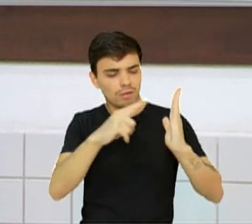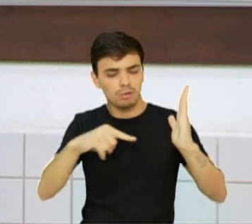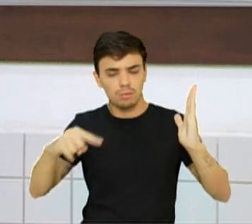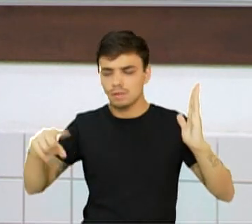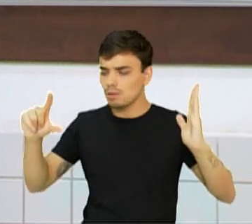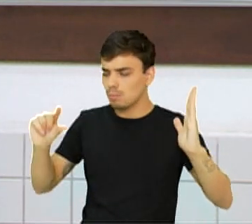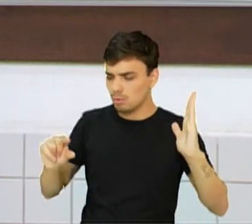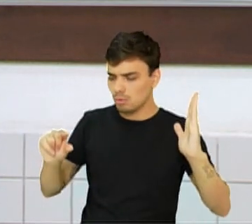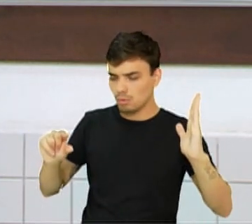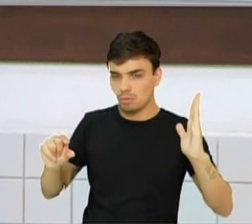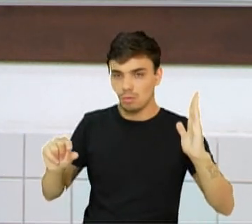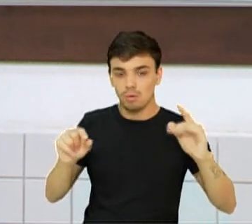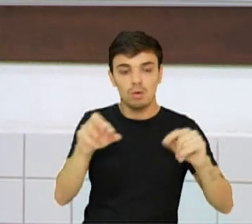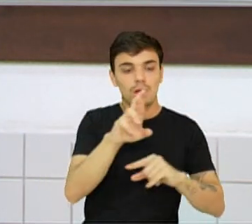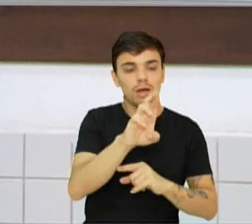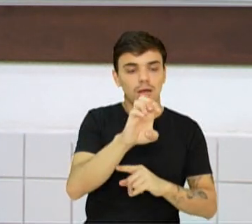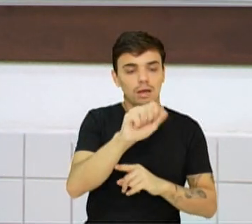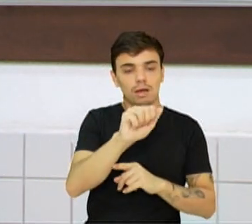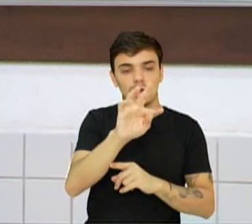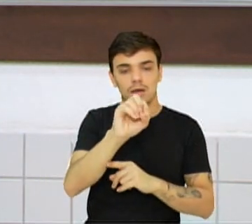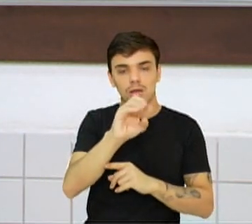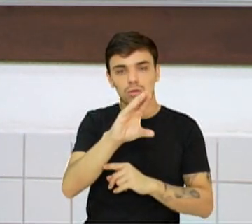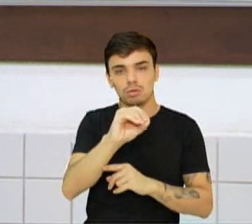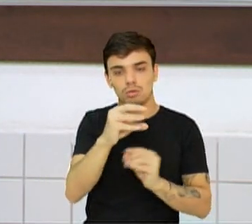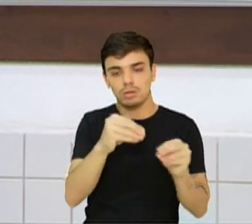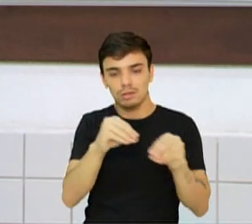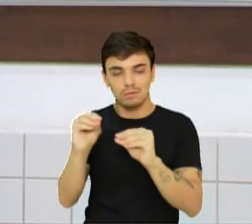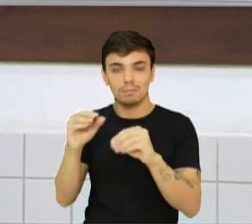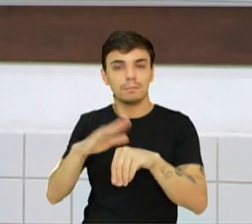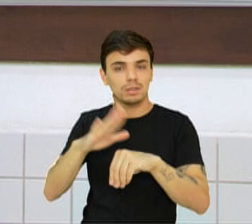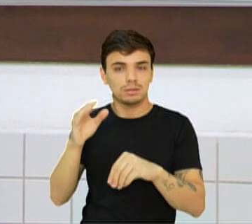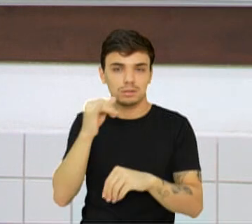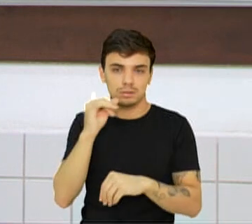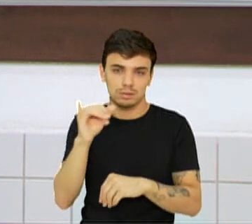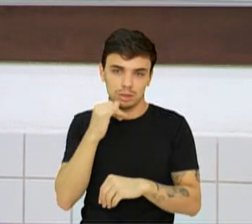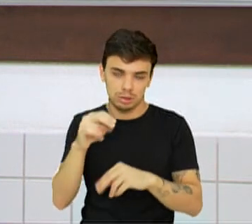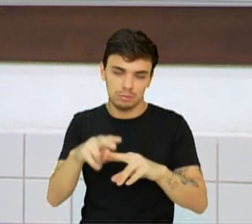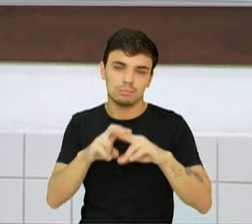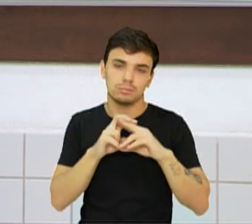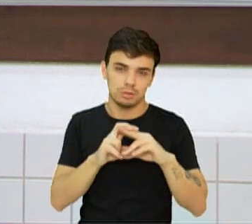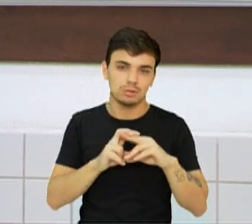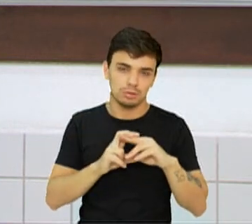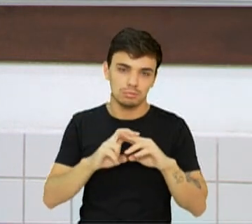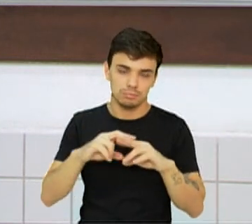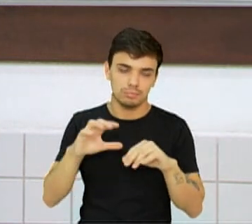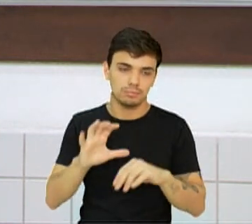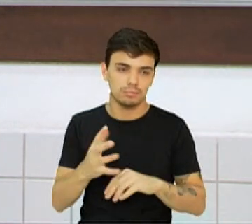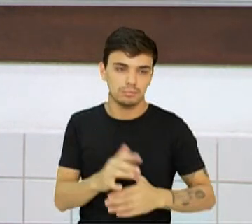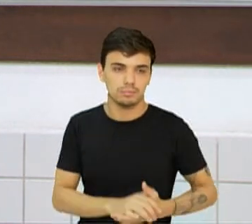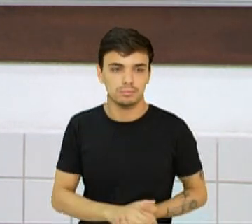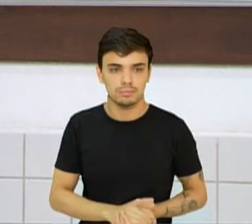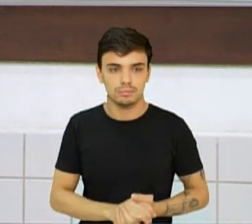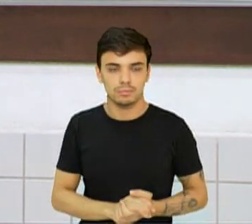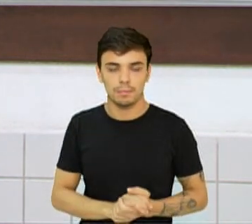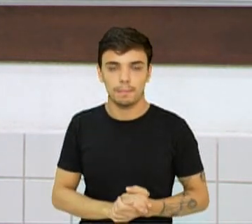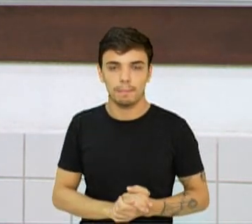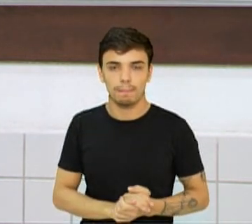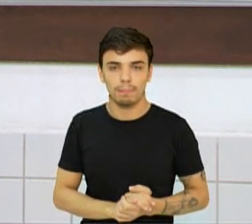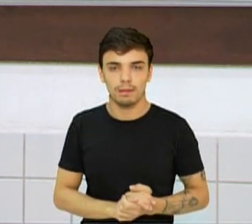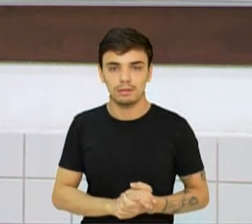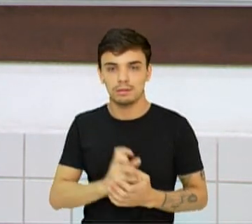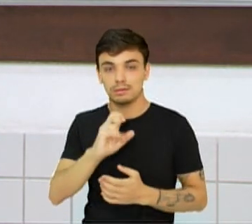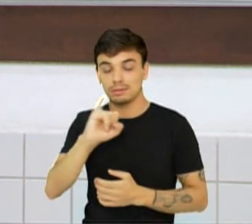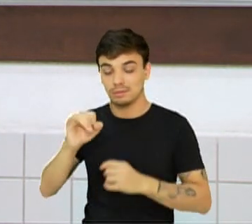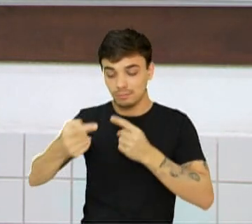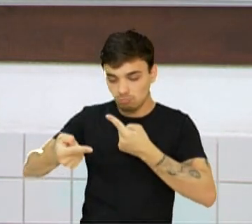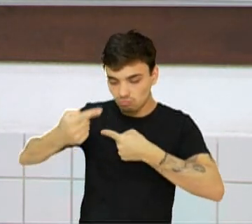carregar. Como ele carrega mais, ele se opõe mais à mudança da tensão da rede, ok? Quando a rede vai